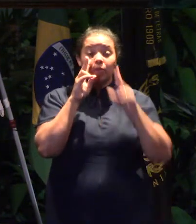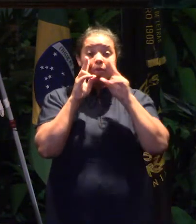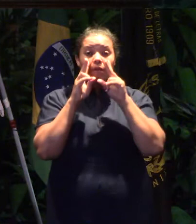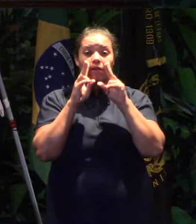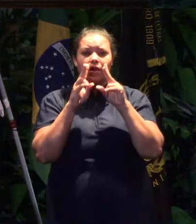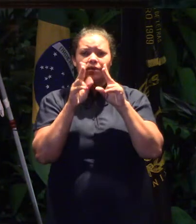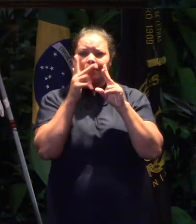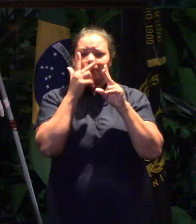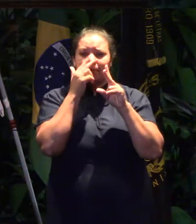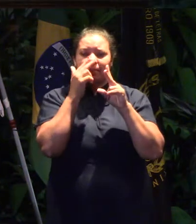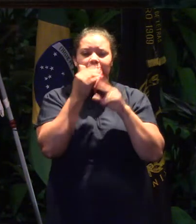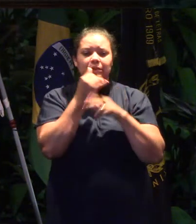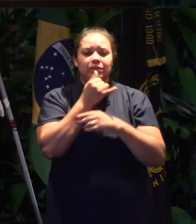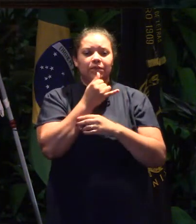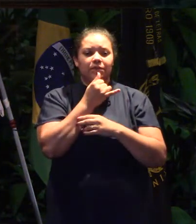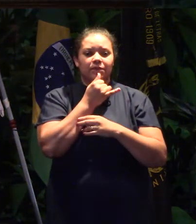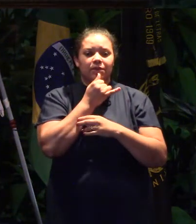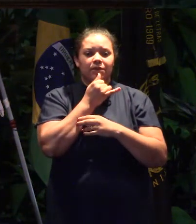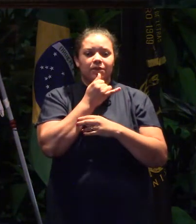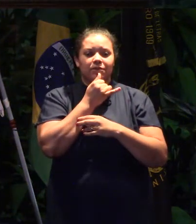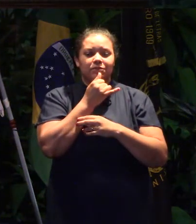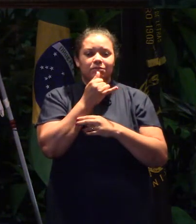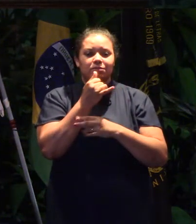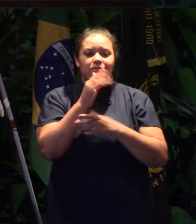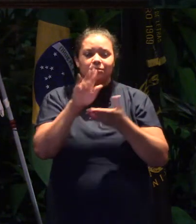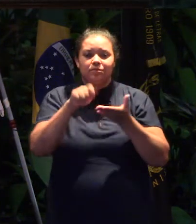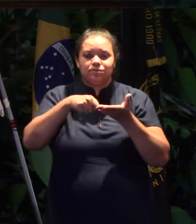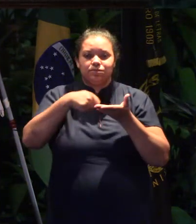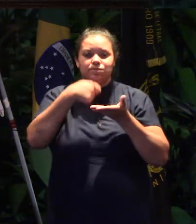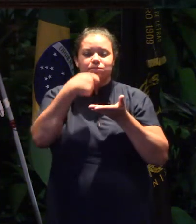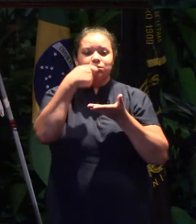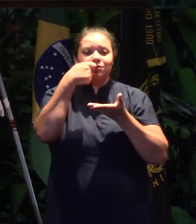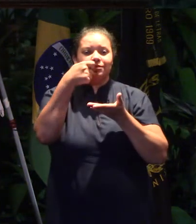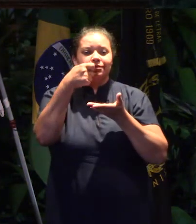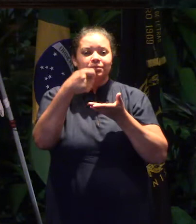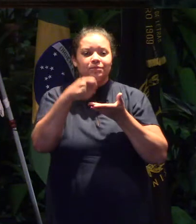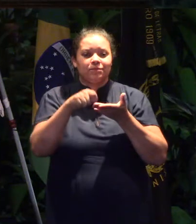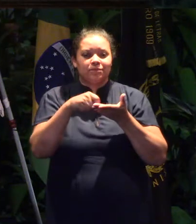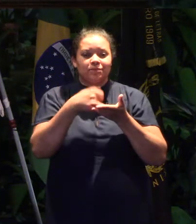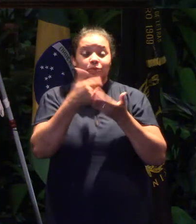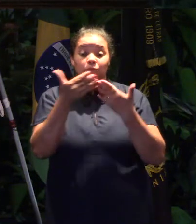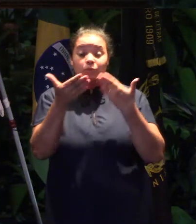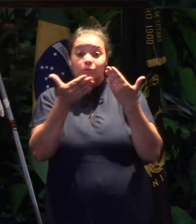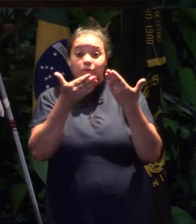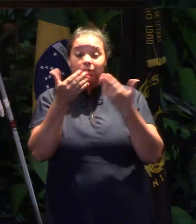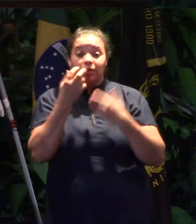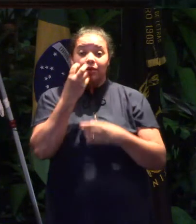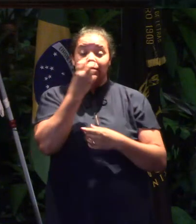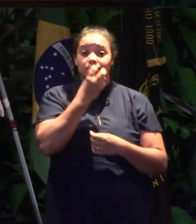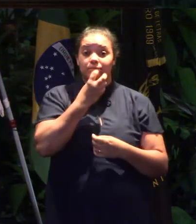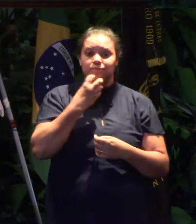anjos decaídos, sem tocar o céu da boca, pisavam o chão vazio de luz, enquanto a